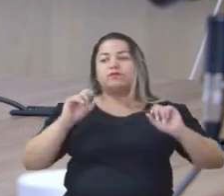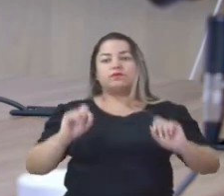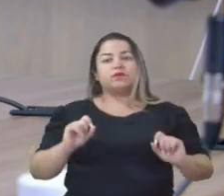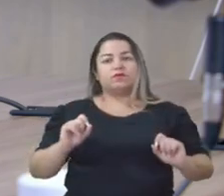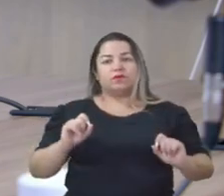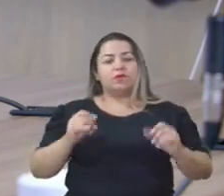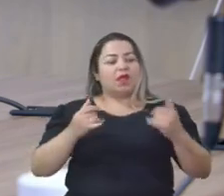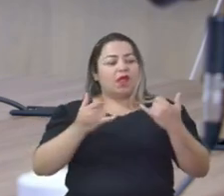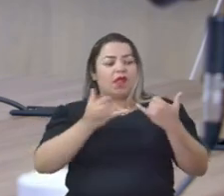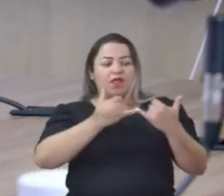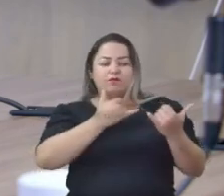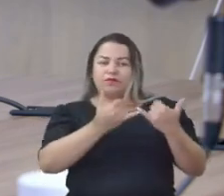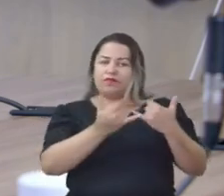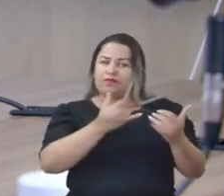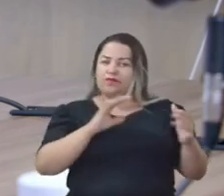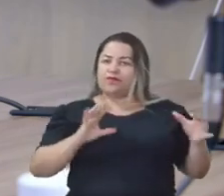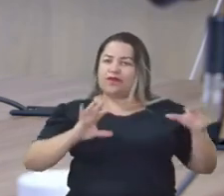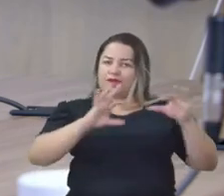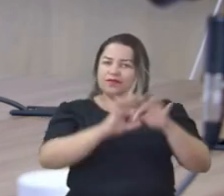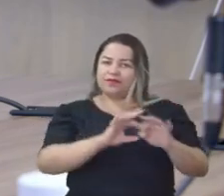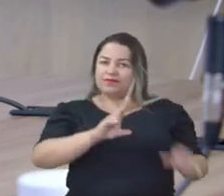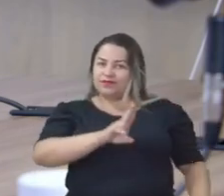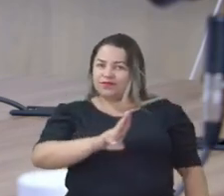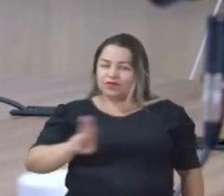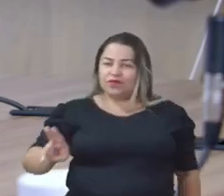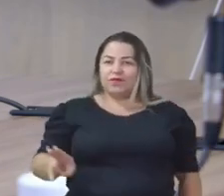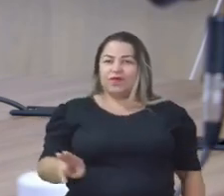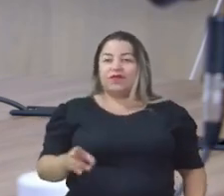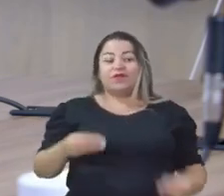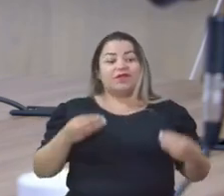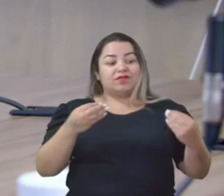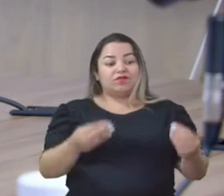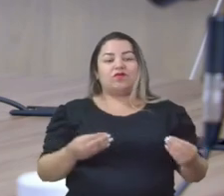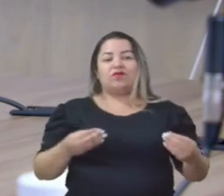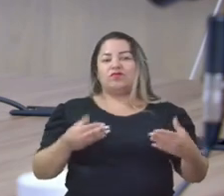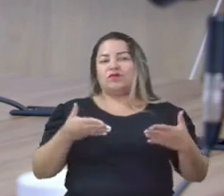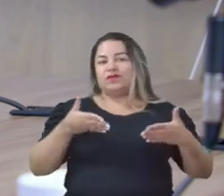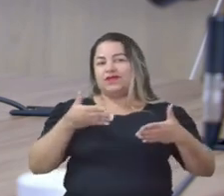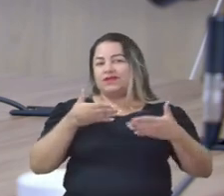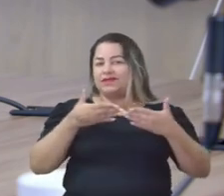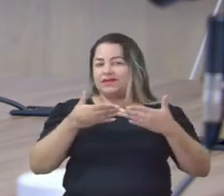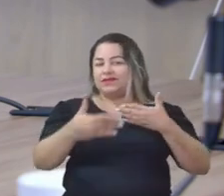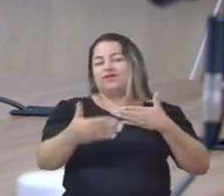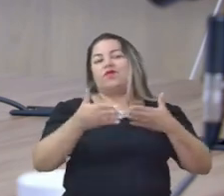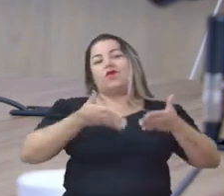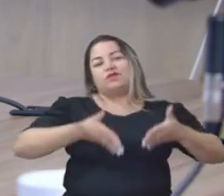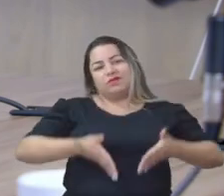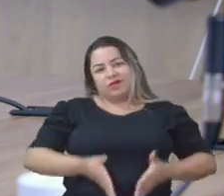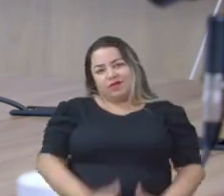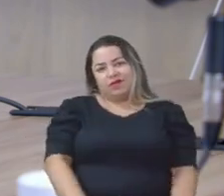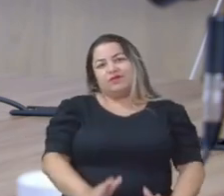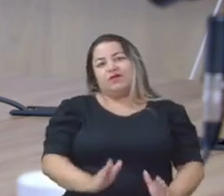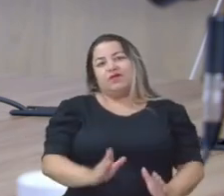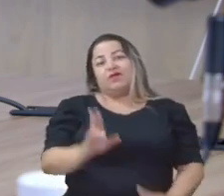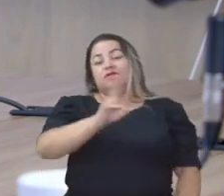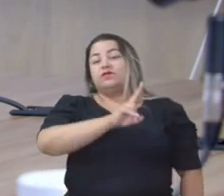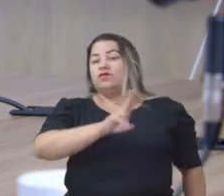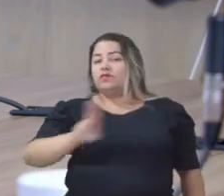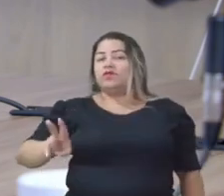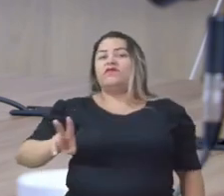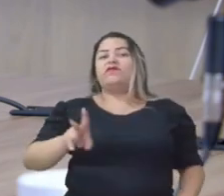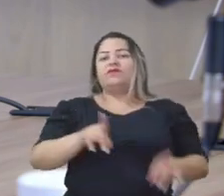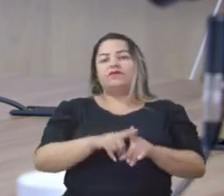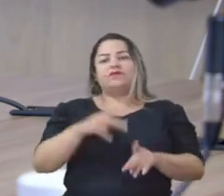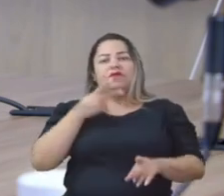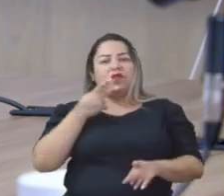é um pouco parecido, mas é muito ligado ao nome, que é dado logo no início, assim, quando se nasce. E esse nome vai meio que definir